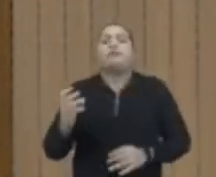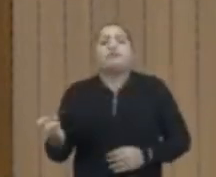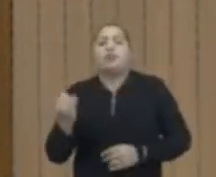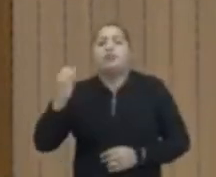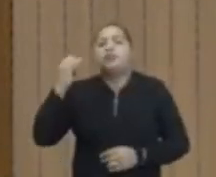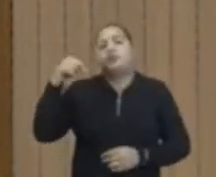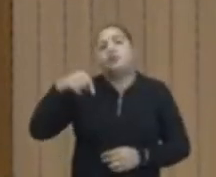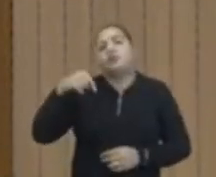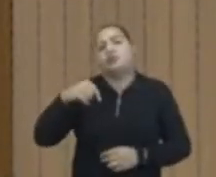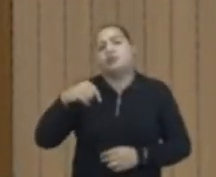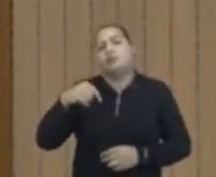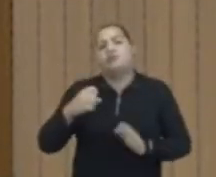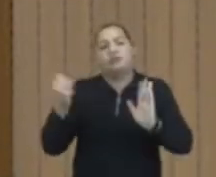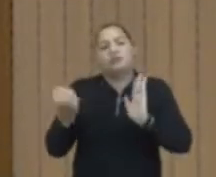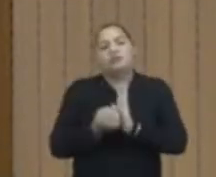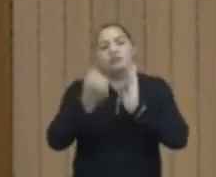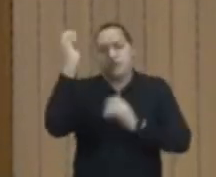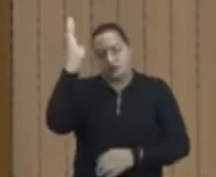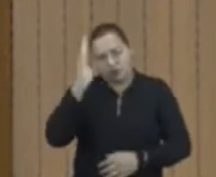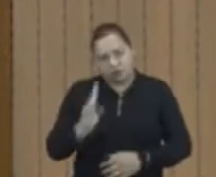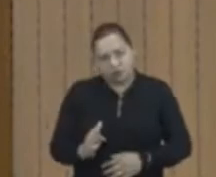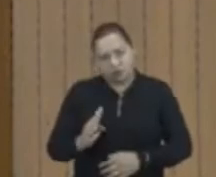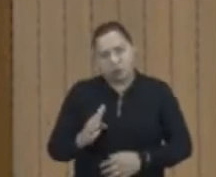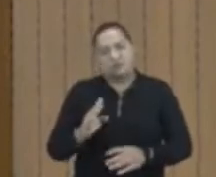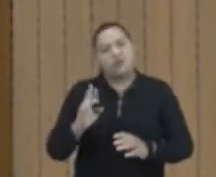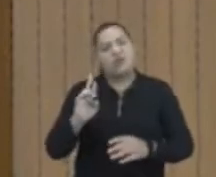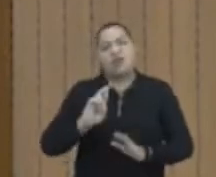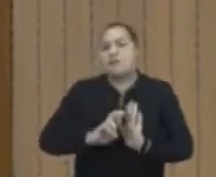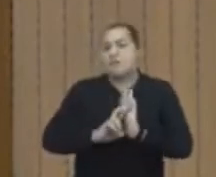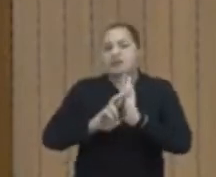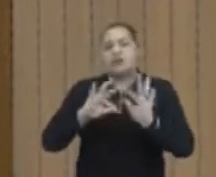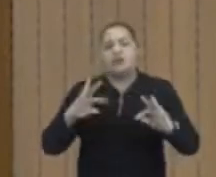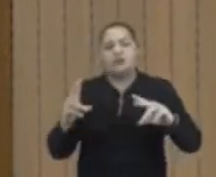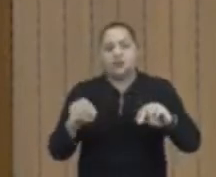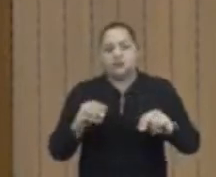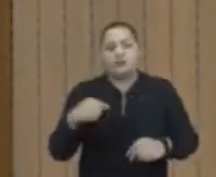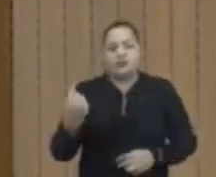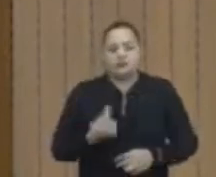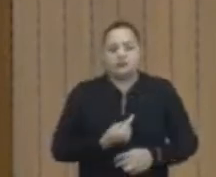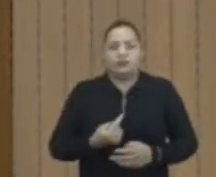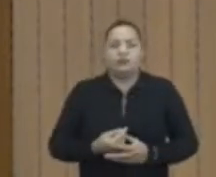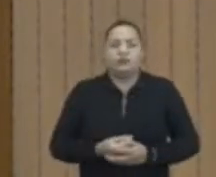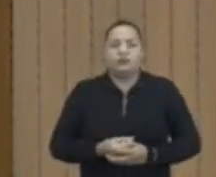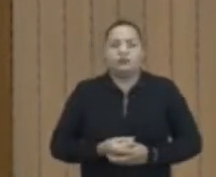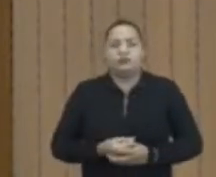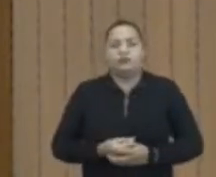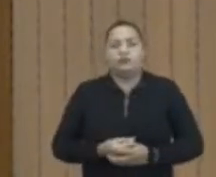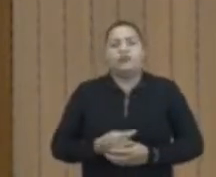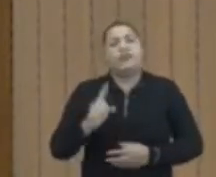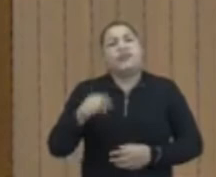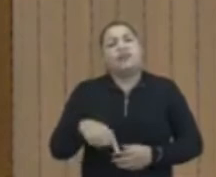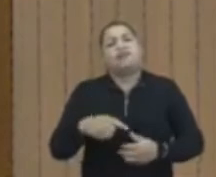brasileiro, para todos nós. A persecução penal caminha ao lado da nossa missão, não